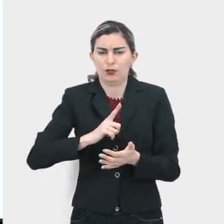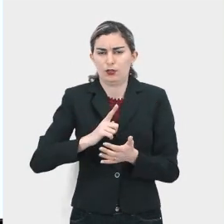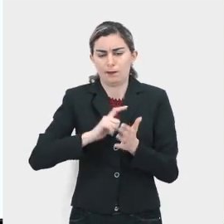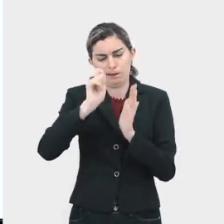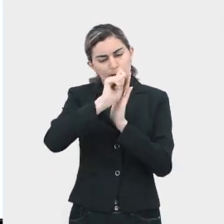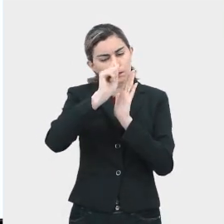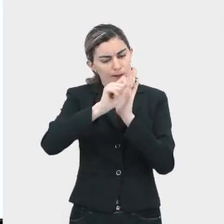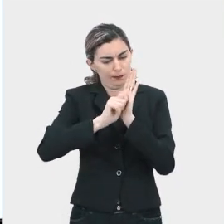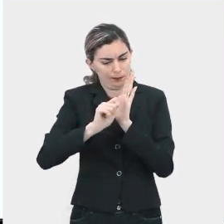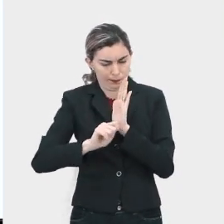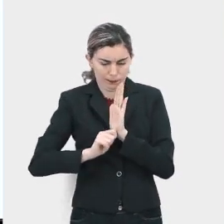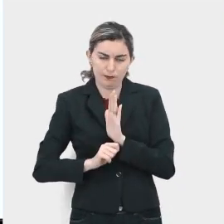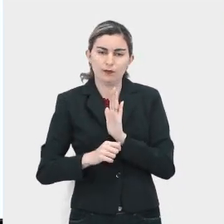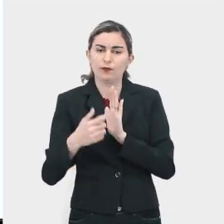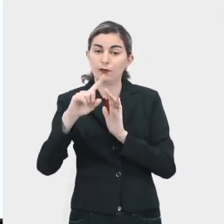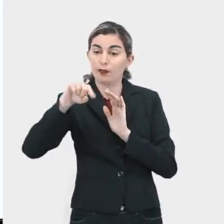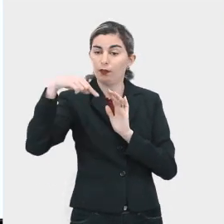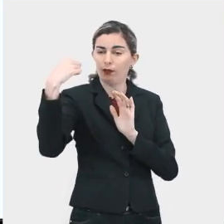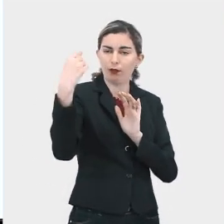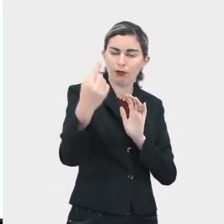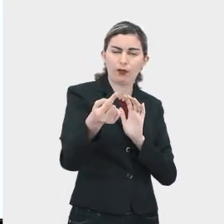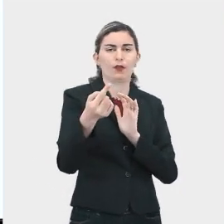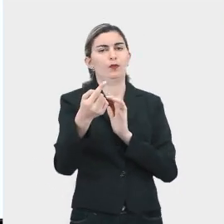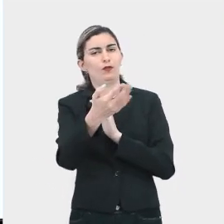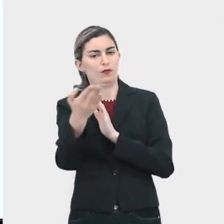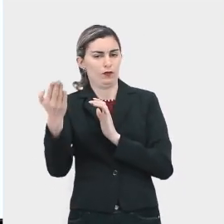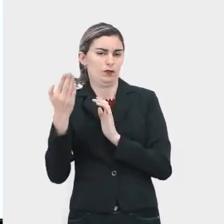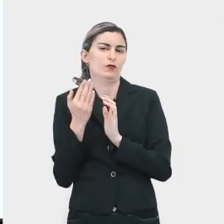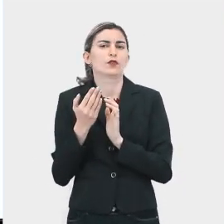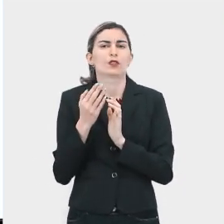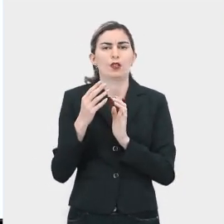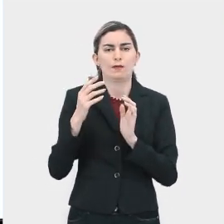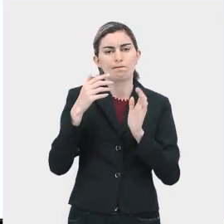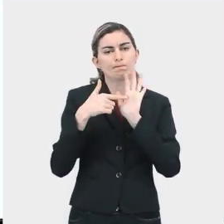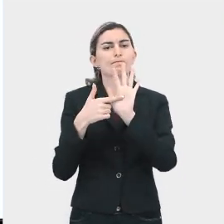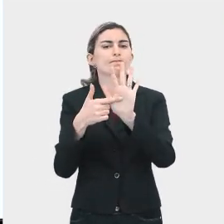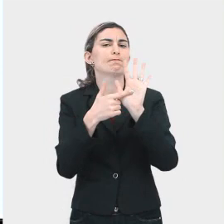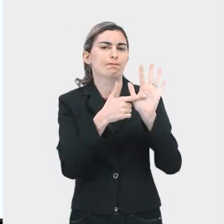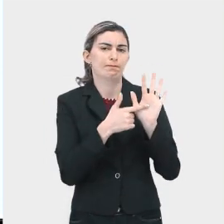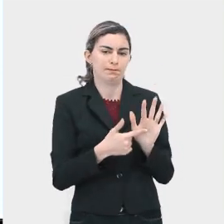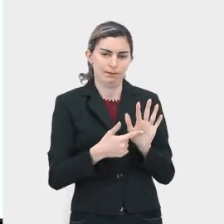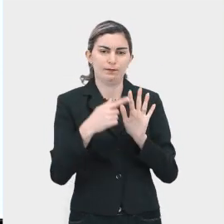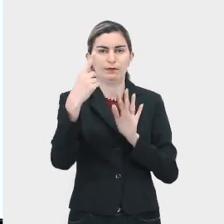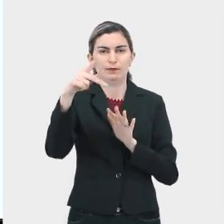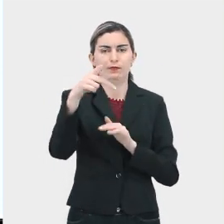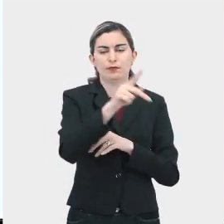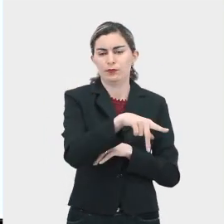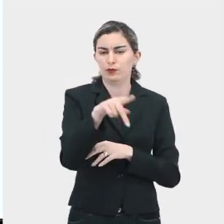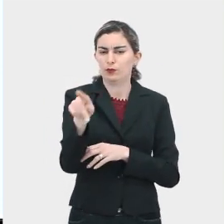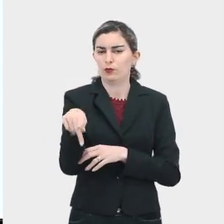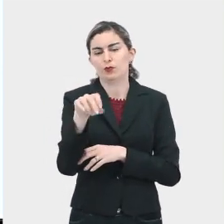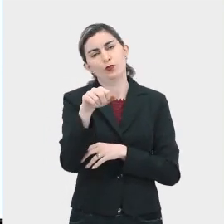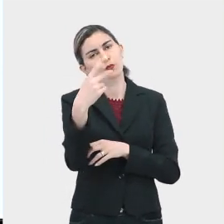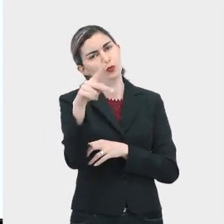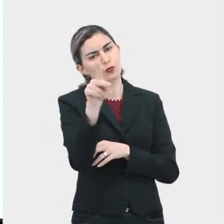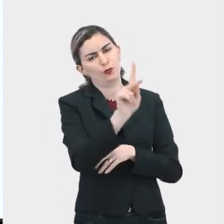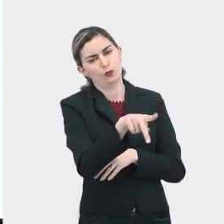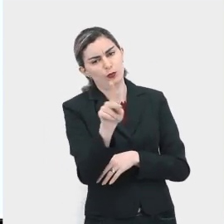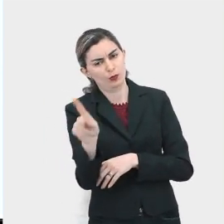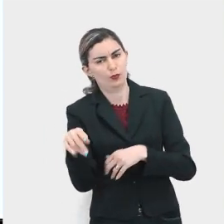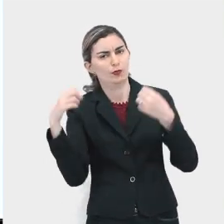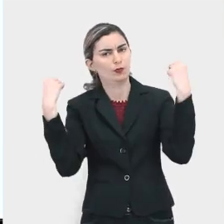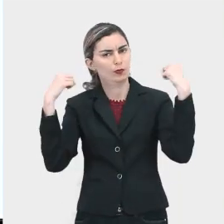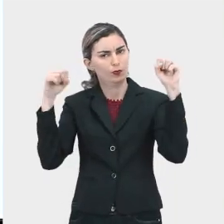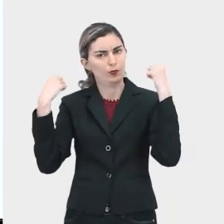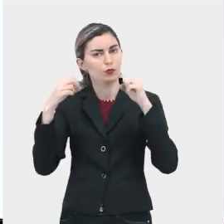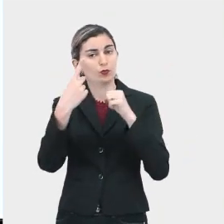fizerem, anotem no caderno, que posteriormente vocês vão apresentar para o seu professor ou a sua professora de